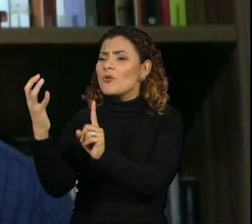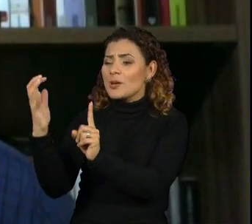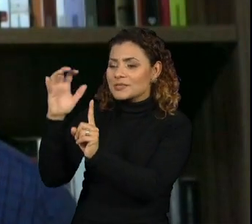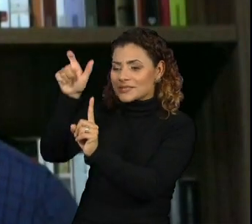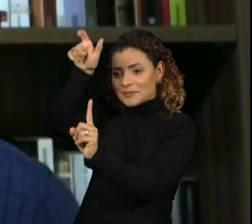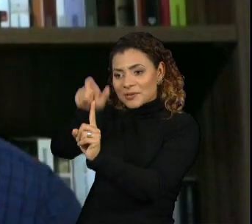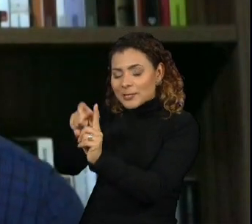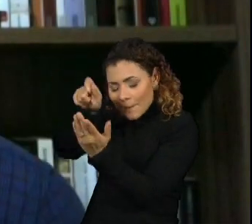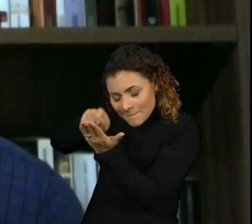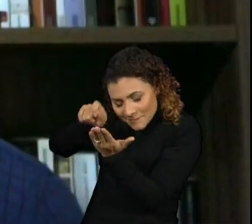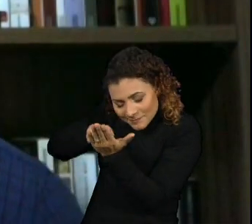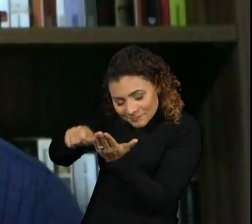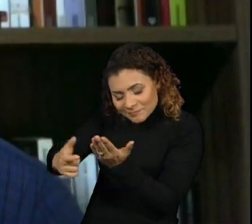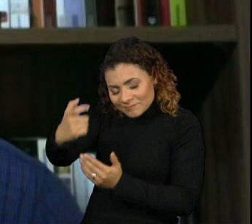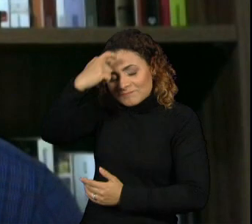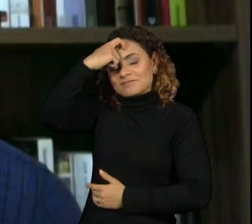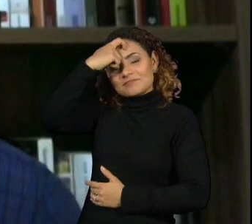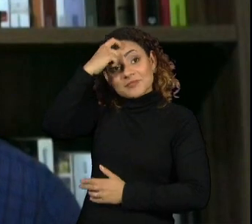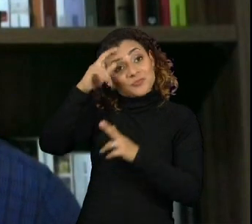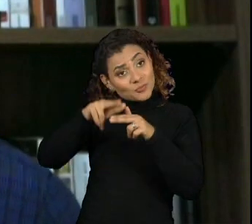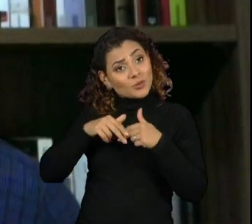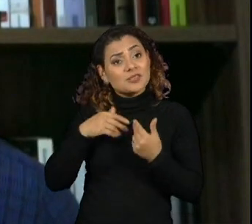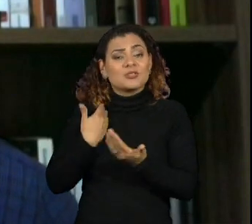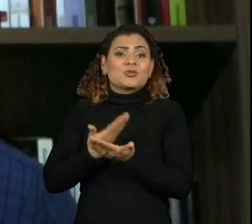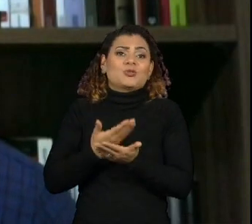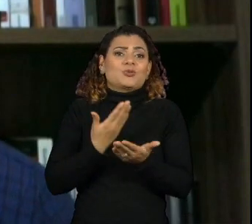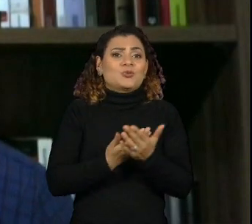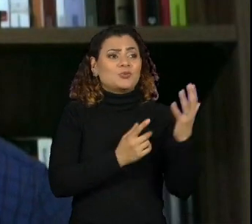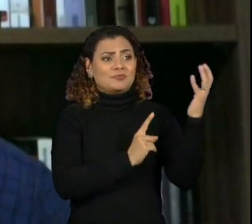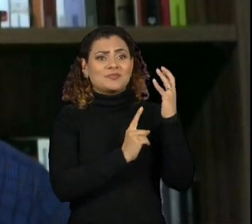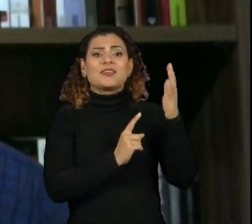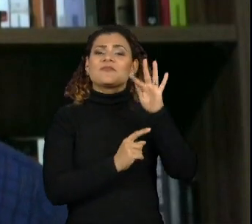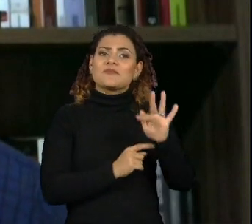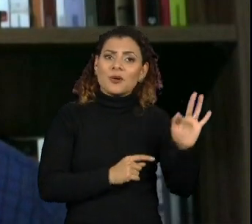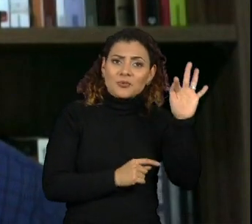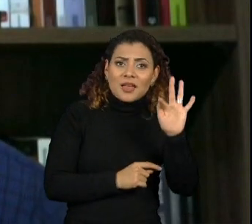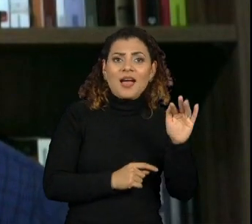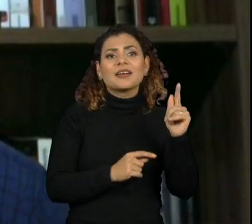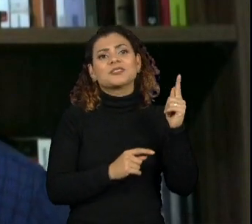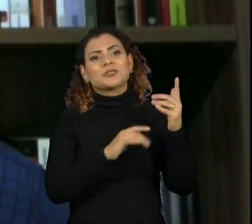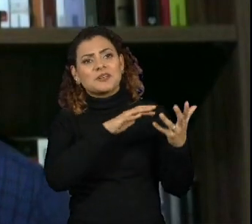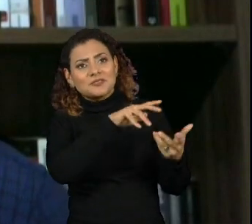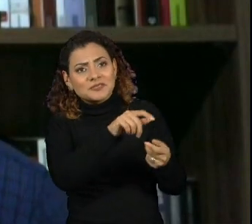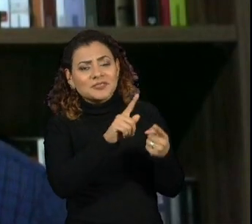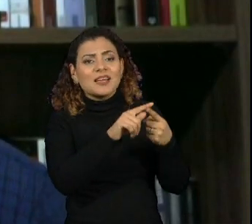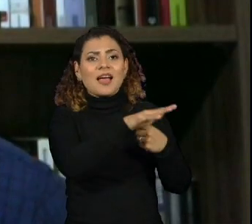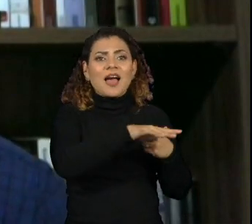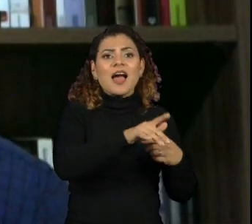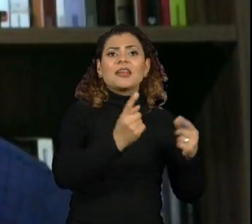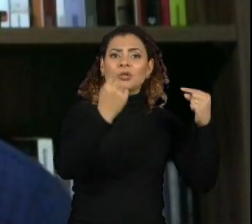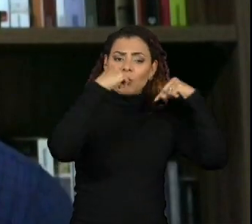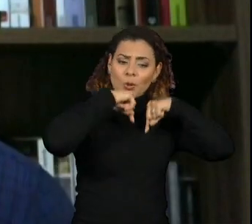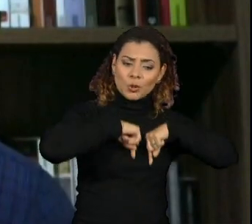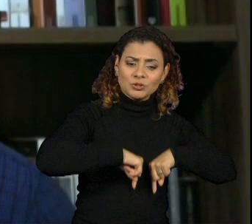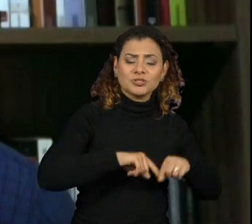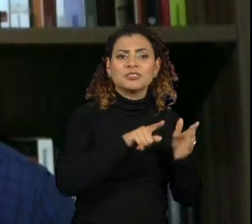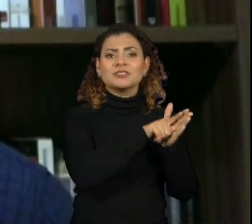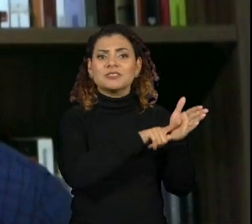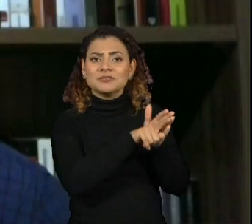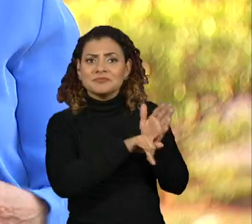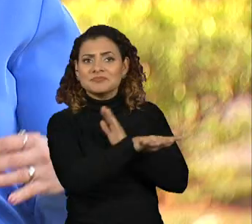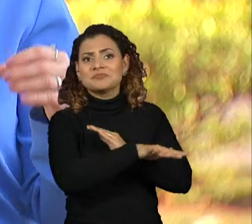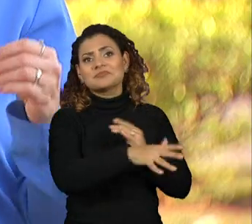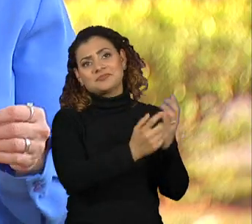acho que essa consciência veio pelos meus estudos na geografia, no campo da antropologia, das ciências